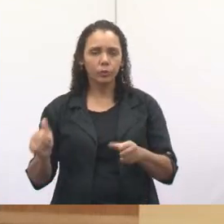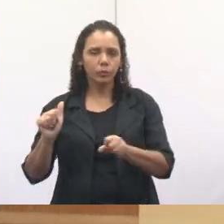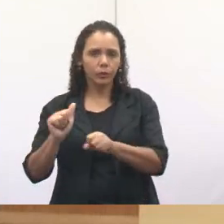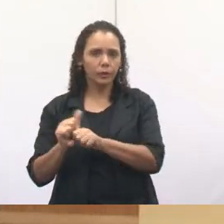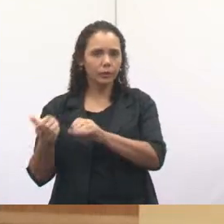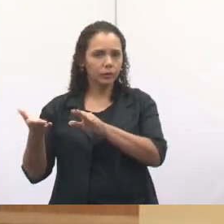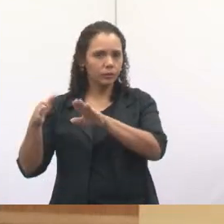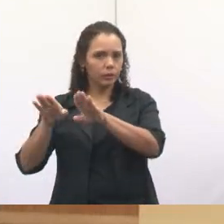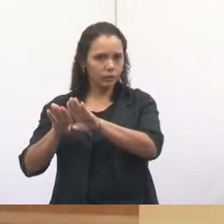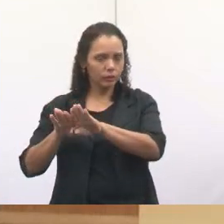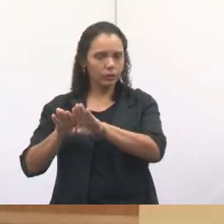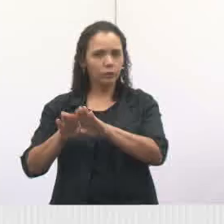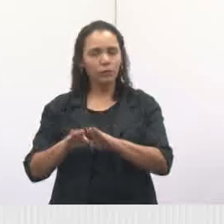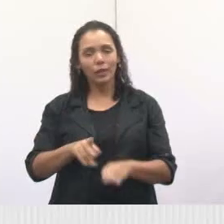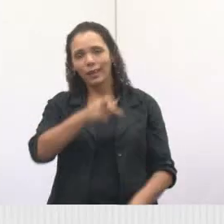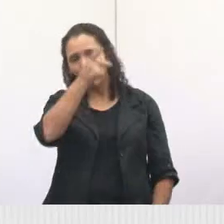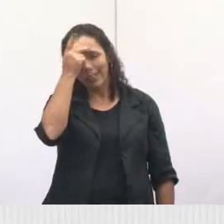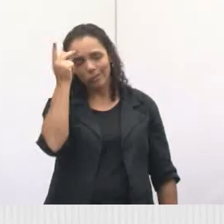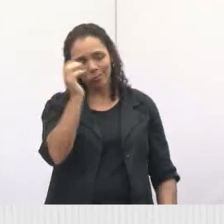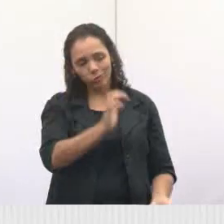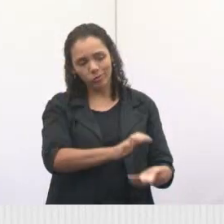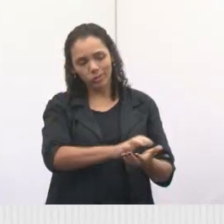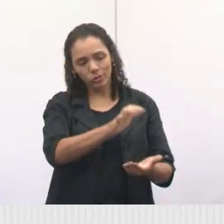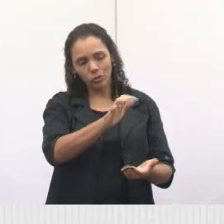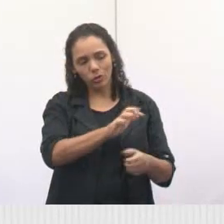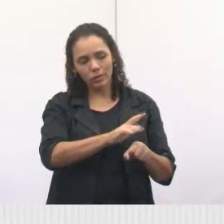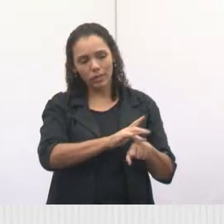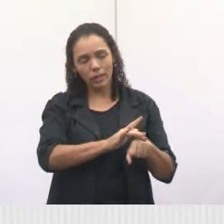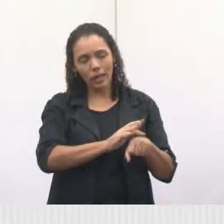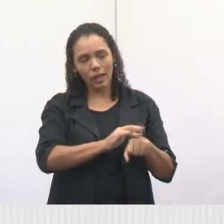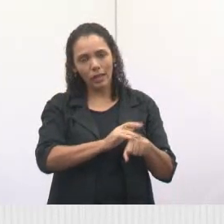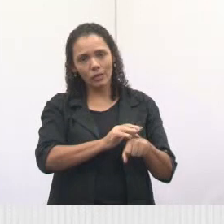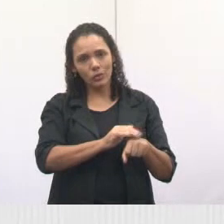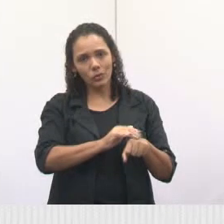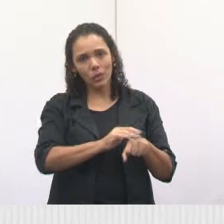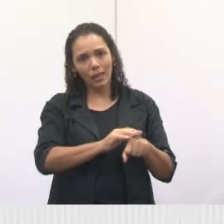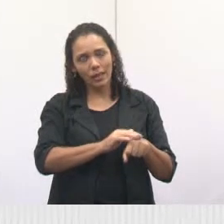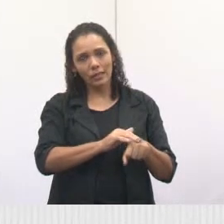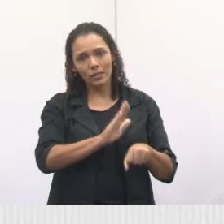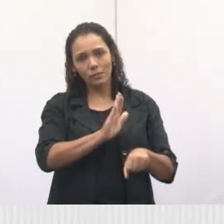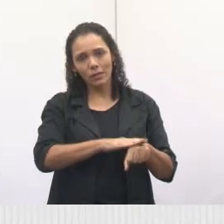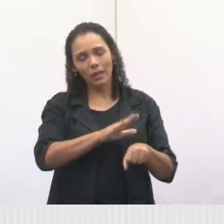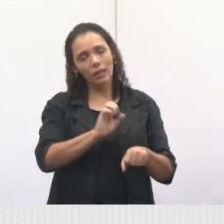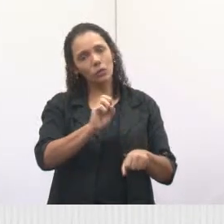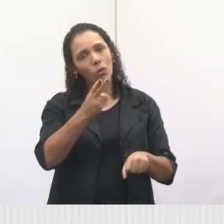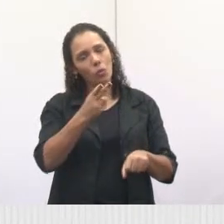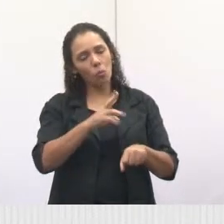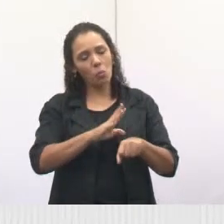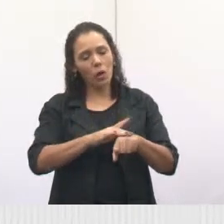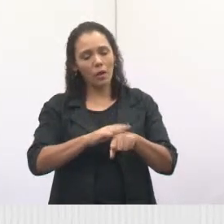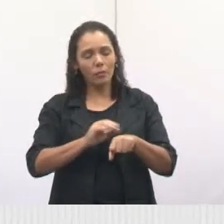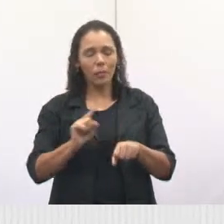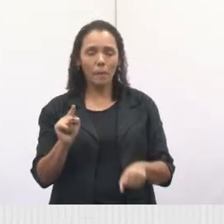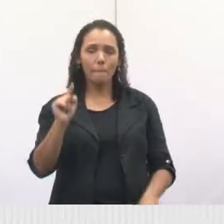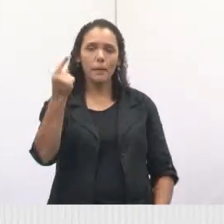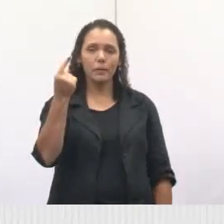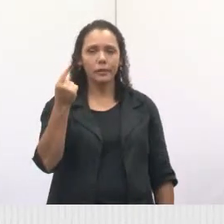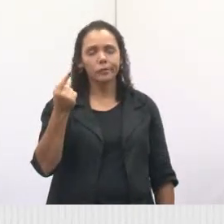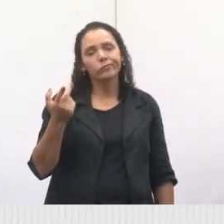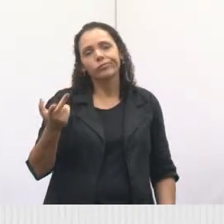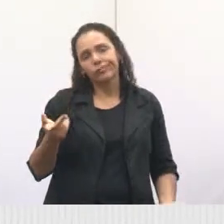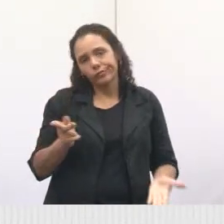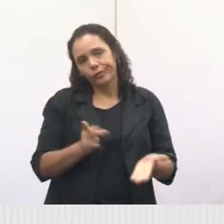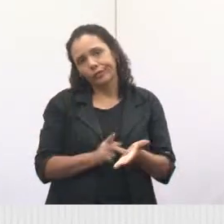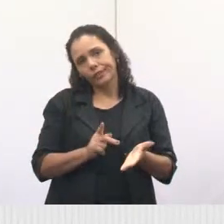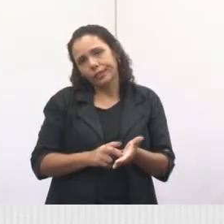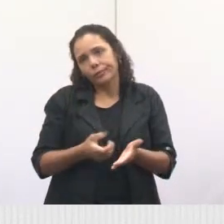idosos comprovadamente adoecem. Mais ou tem pior em suas enfermidades. É verdade, né? Porque se não tem um local